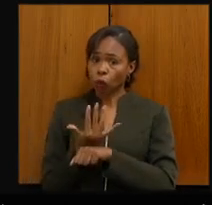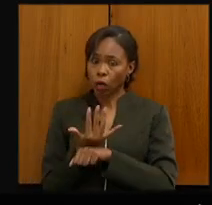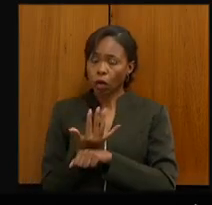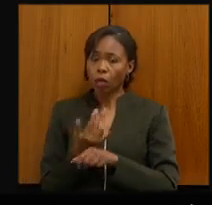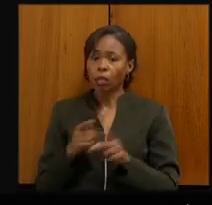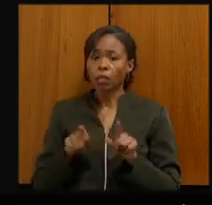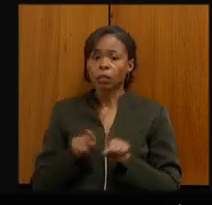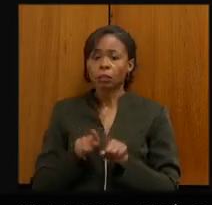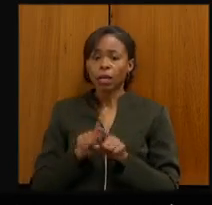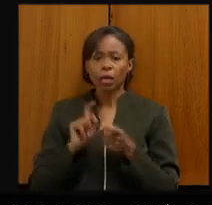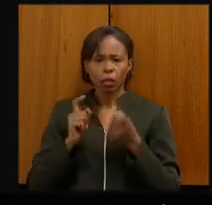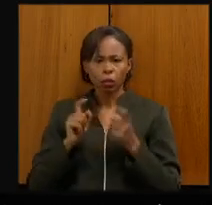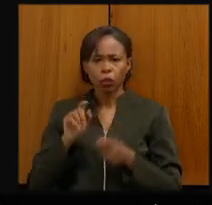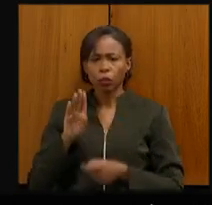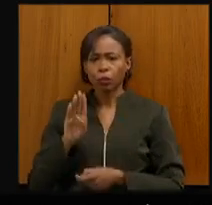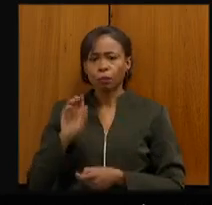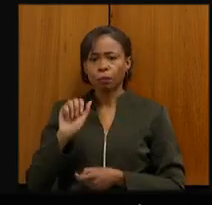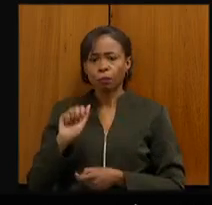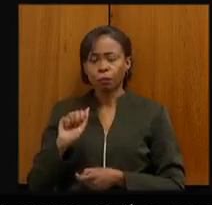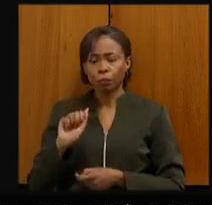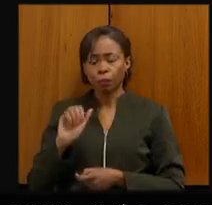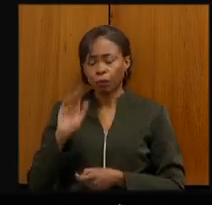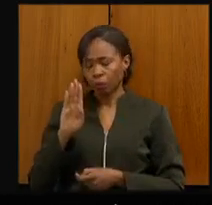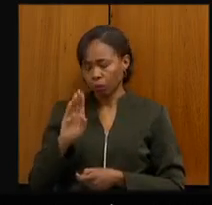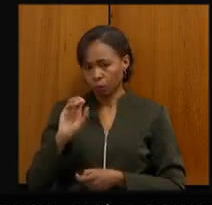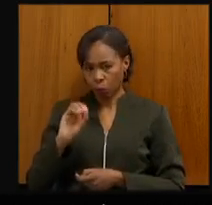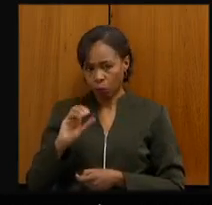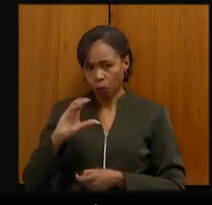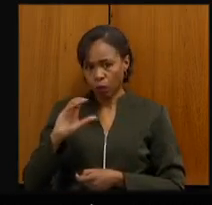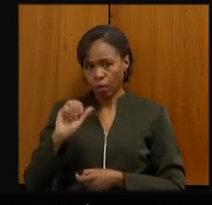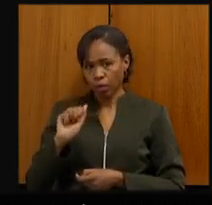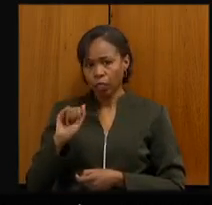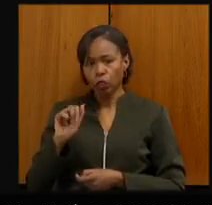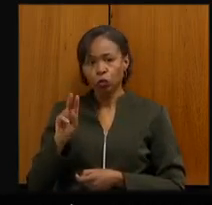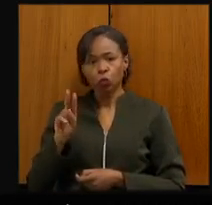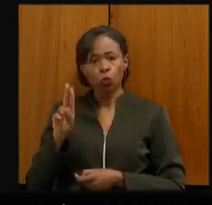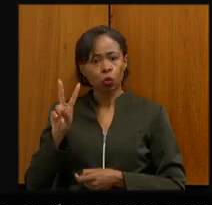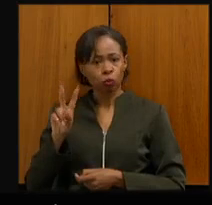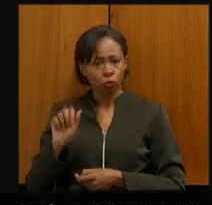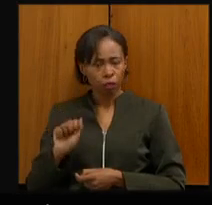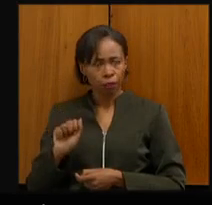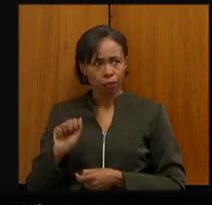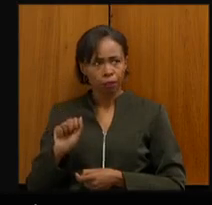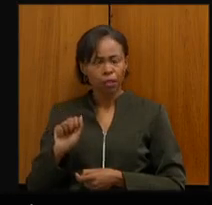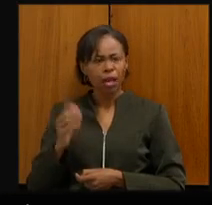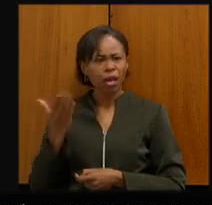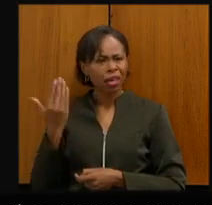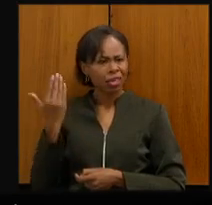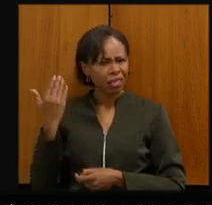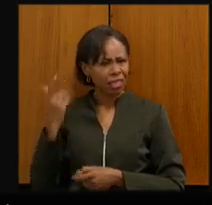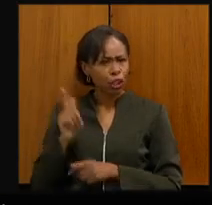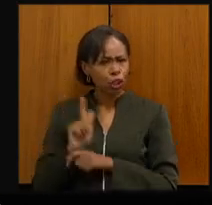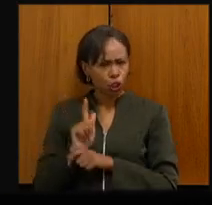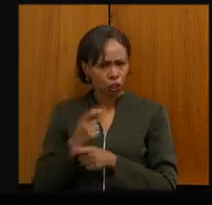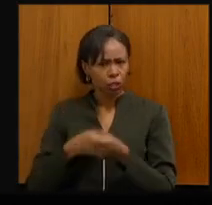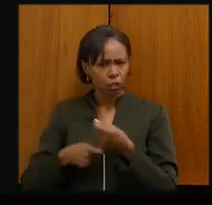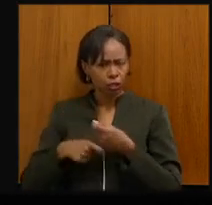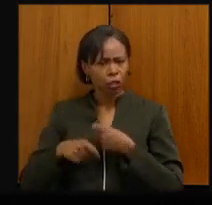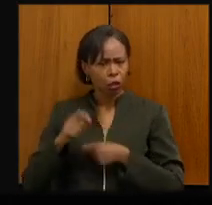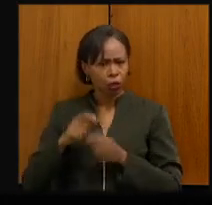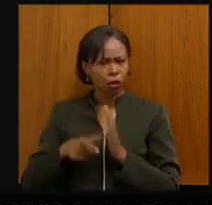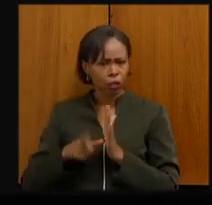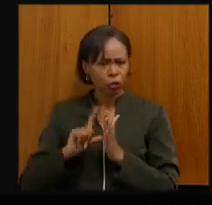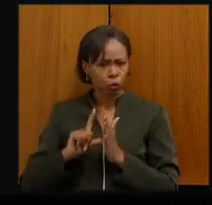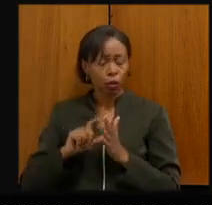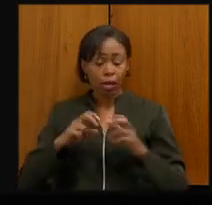Bocaiúva e teve um momento esse lá gestão anterior em que a mesa de